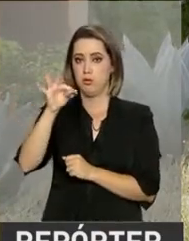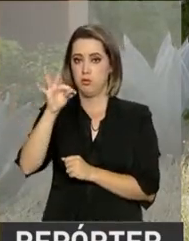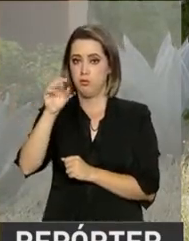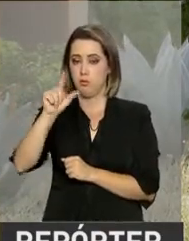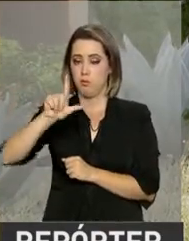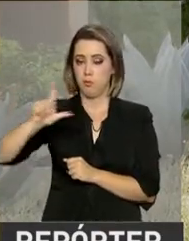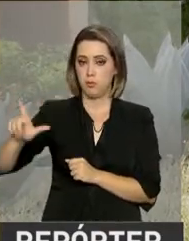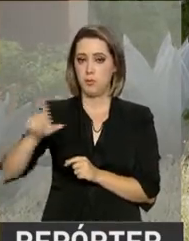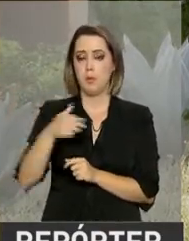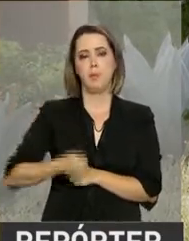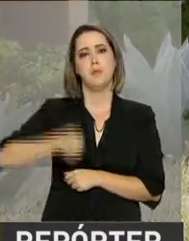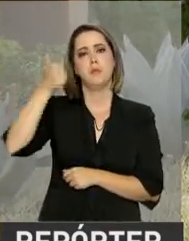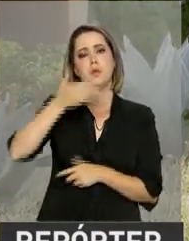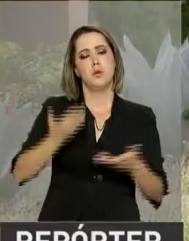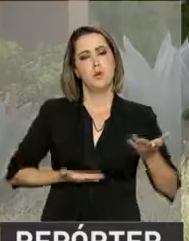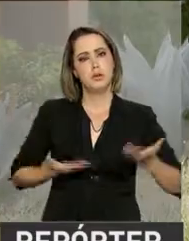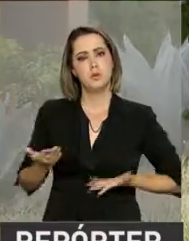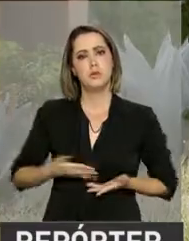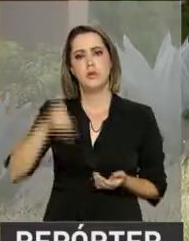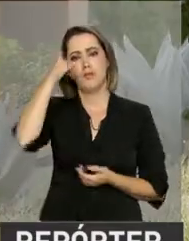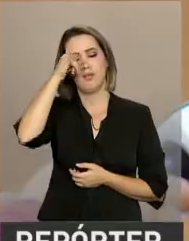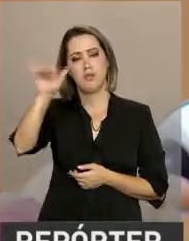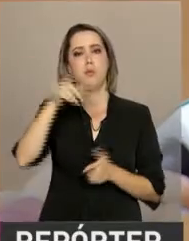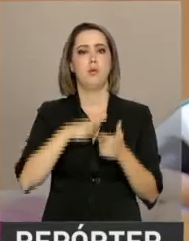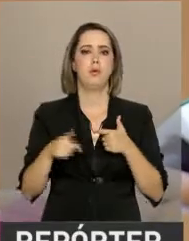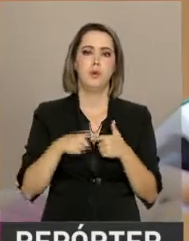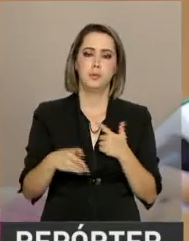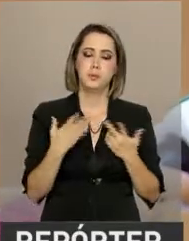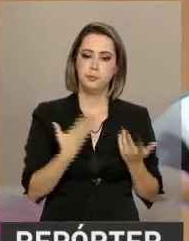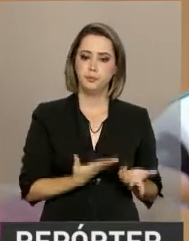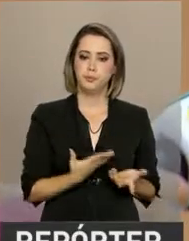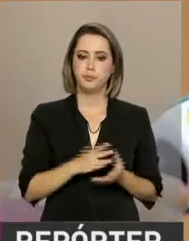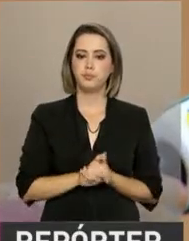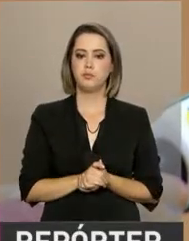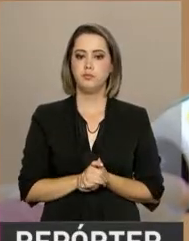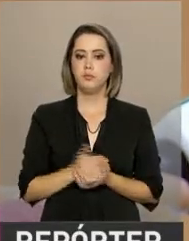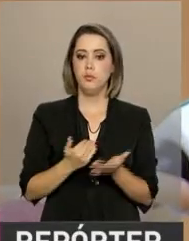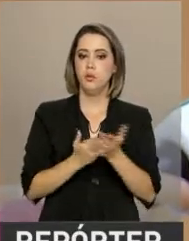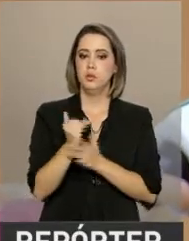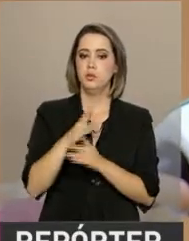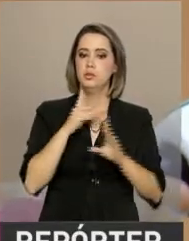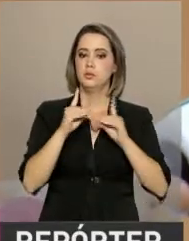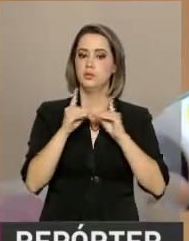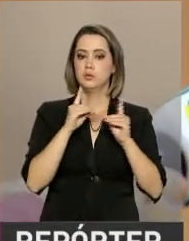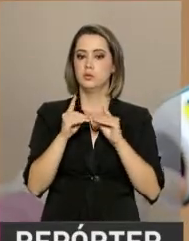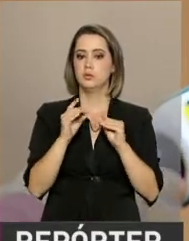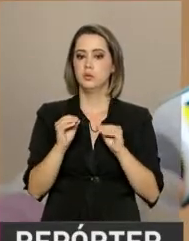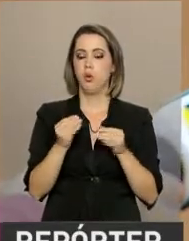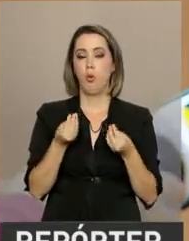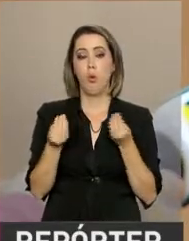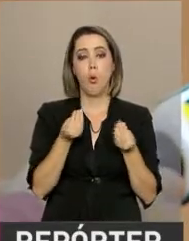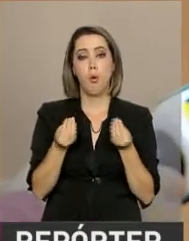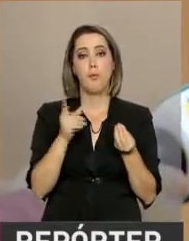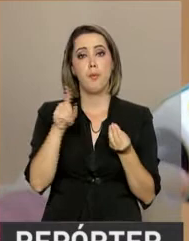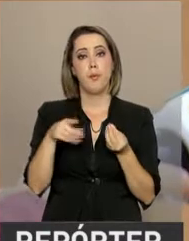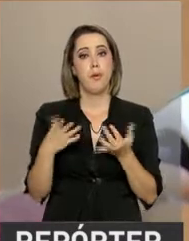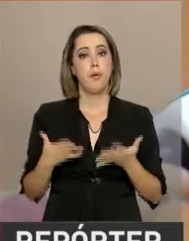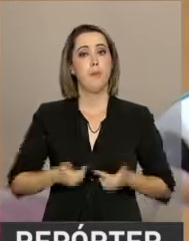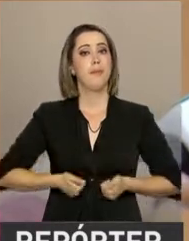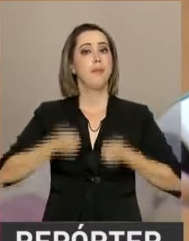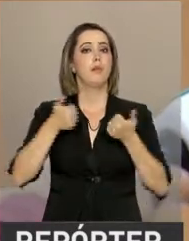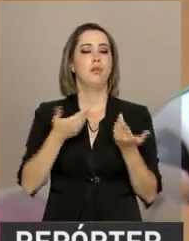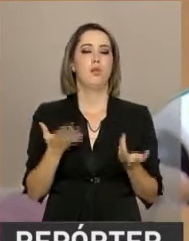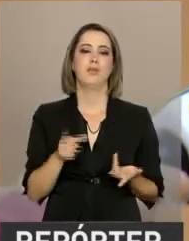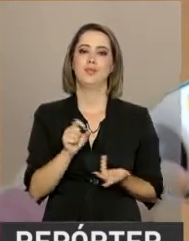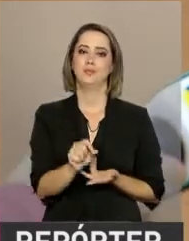de telecomunicações e prevenir os problemas. Estamos começando a discutir planos de qualidade para o setor, como é que a gente pode levar